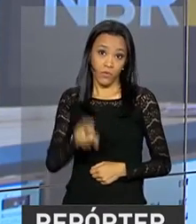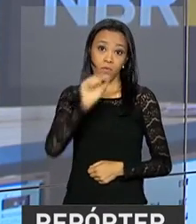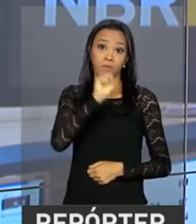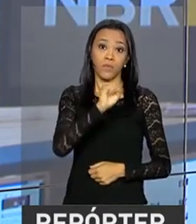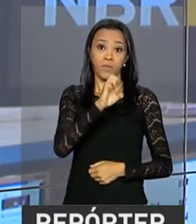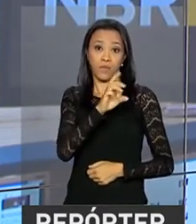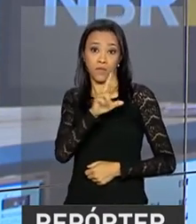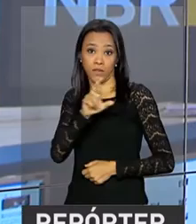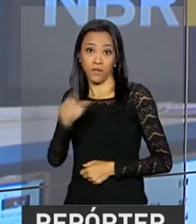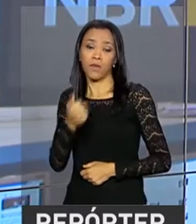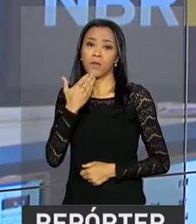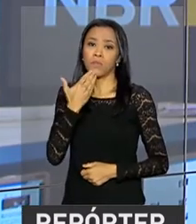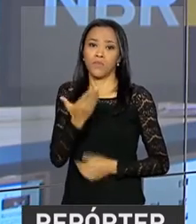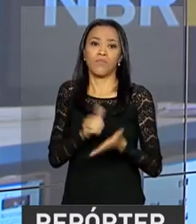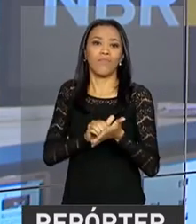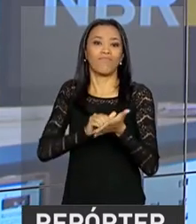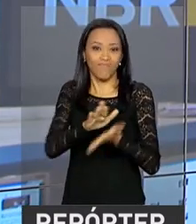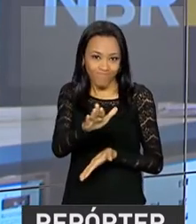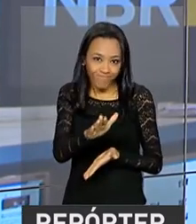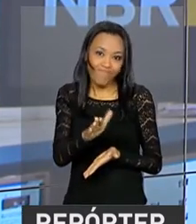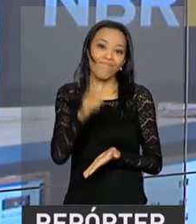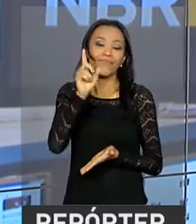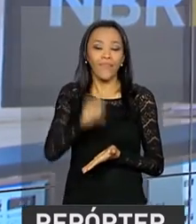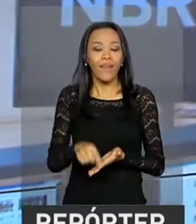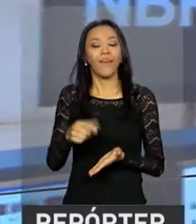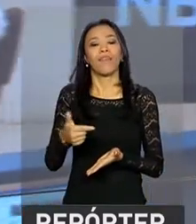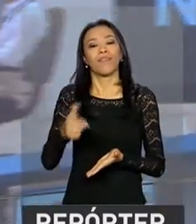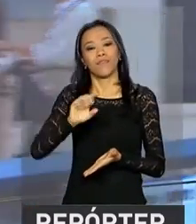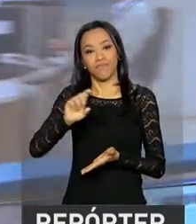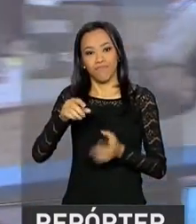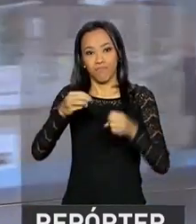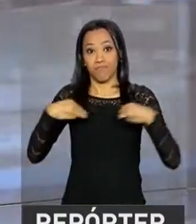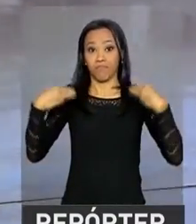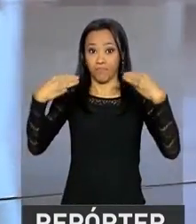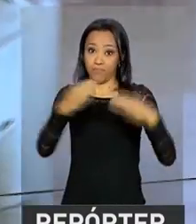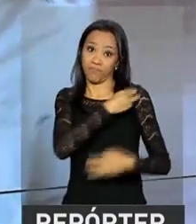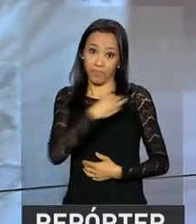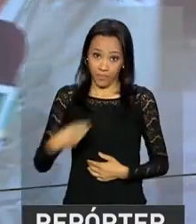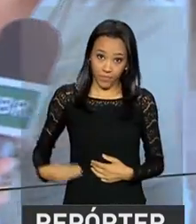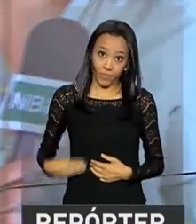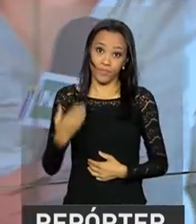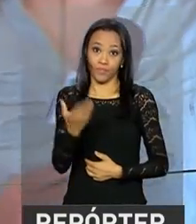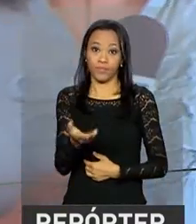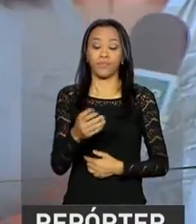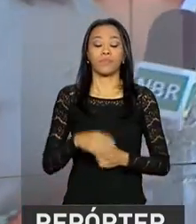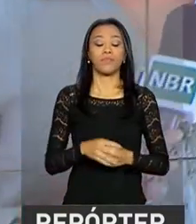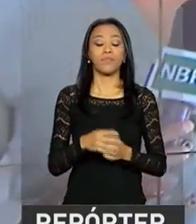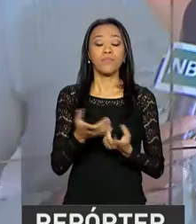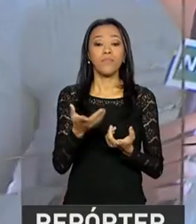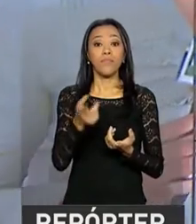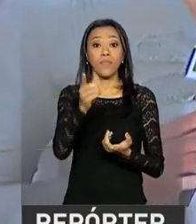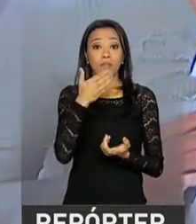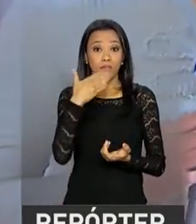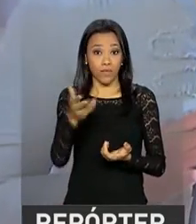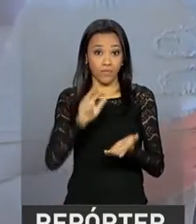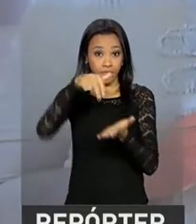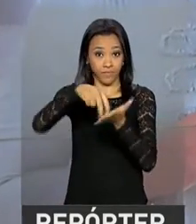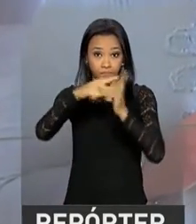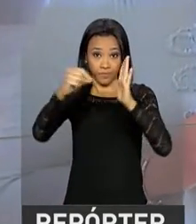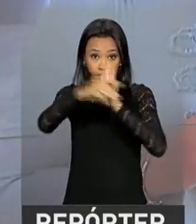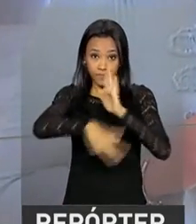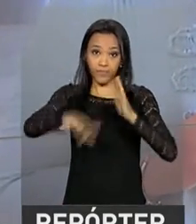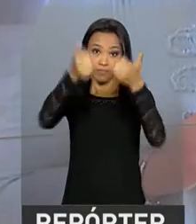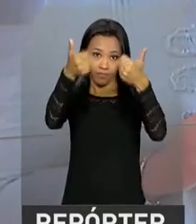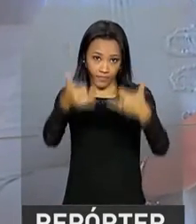cargo de ministro das relações exteriores vamos saber os detalhes com o repórter thaís a dia se instalar no palácio do planalto